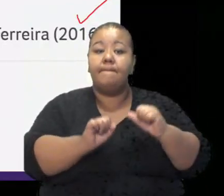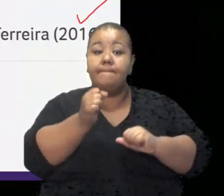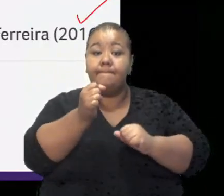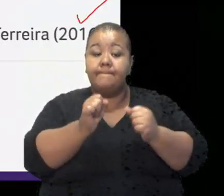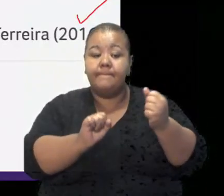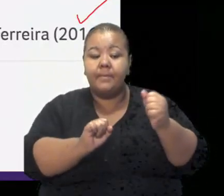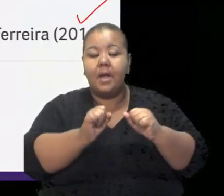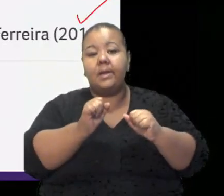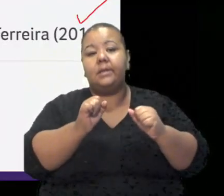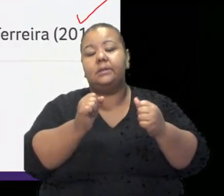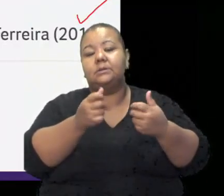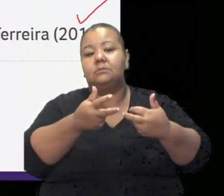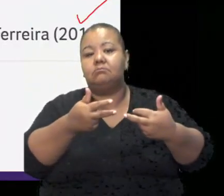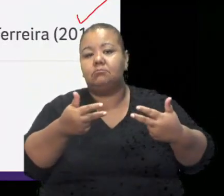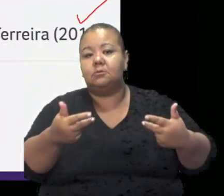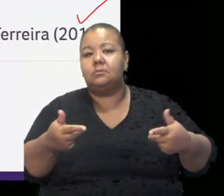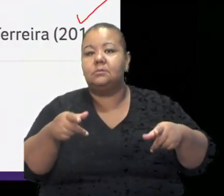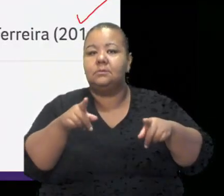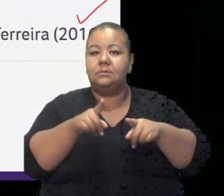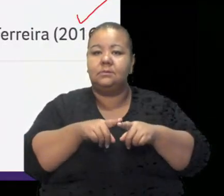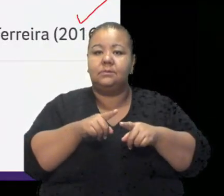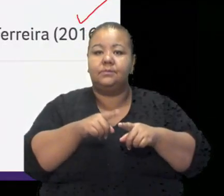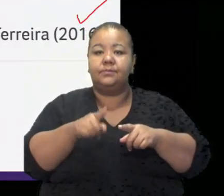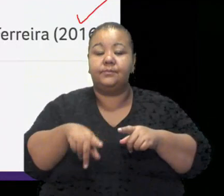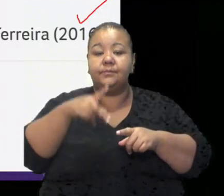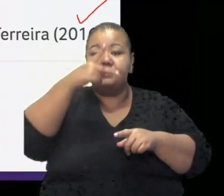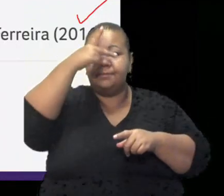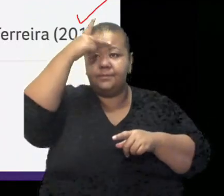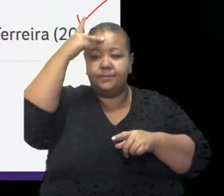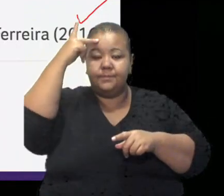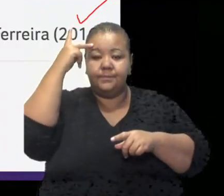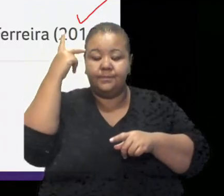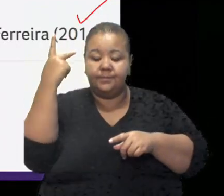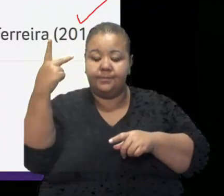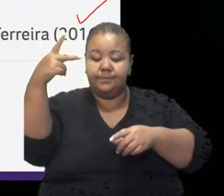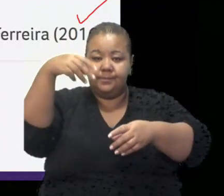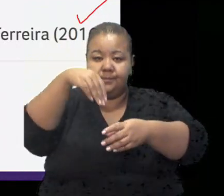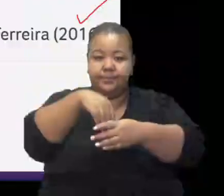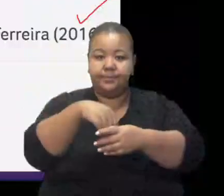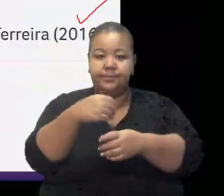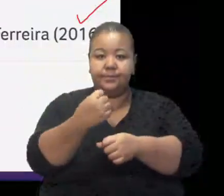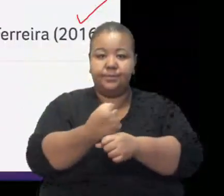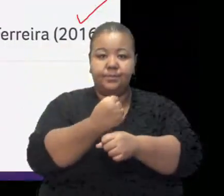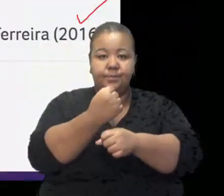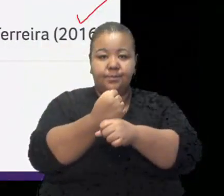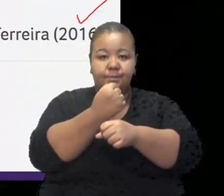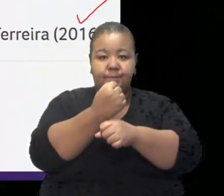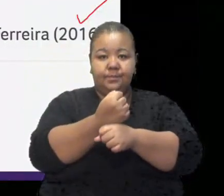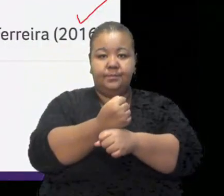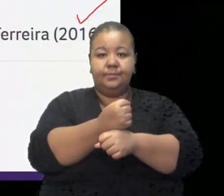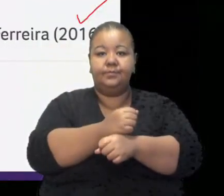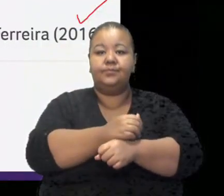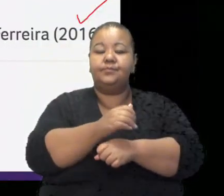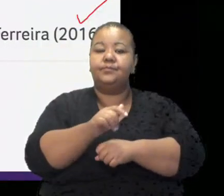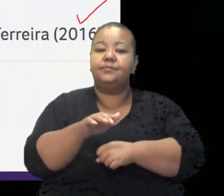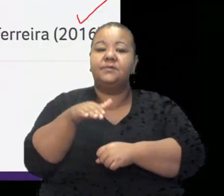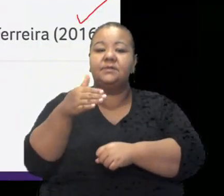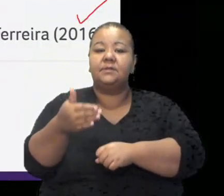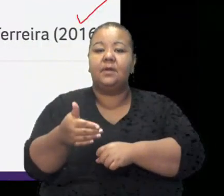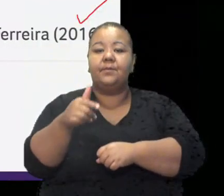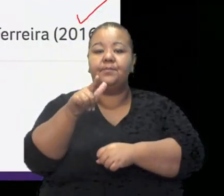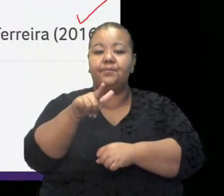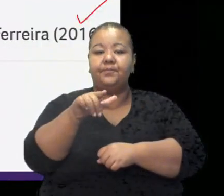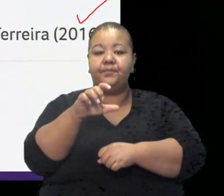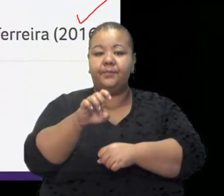os equipamentos e também o pessoal de produção. Então, o layout